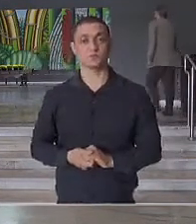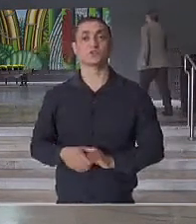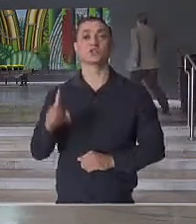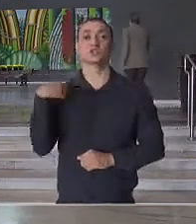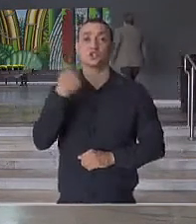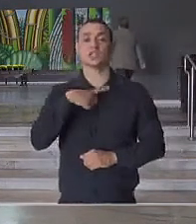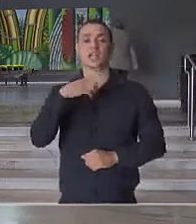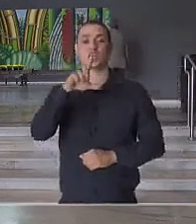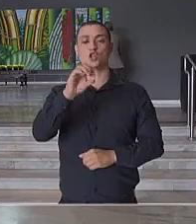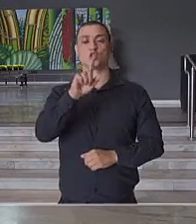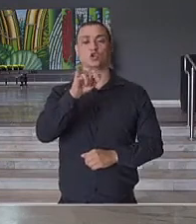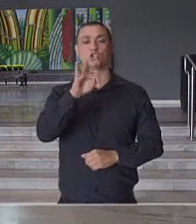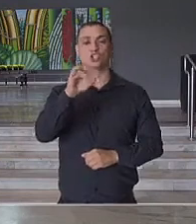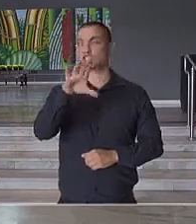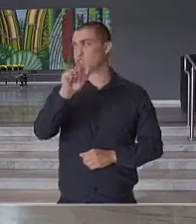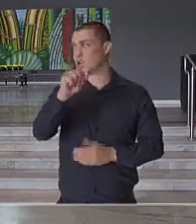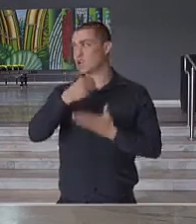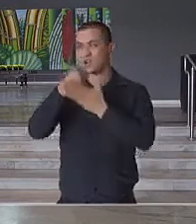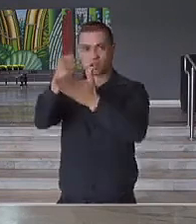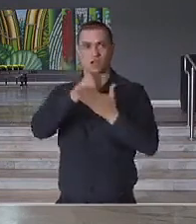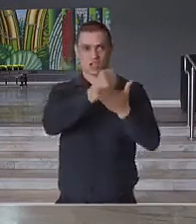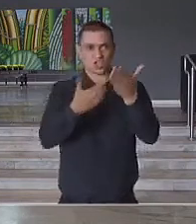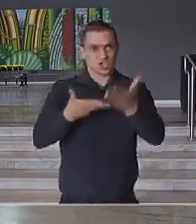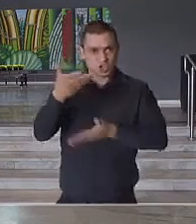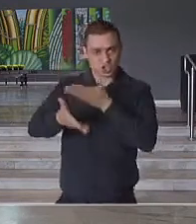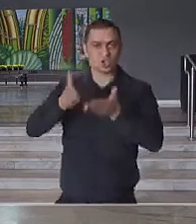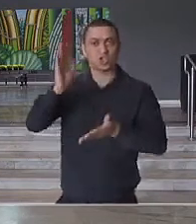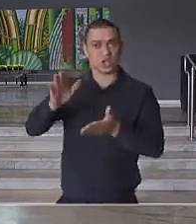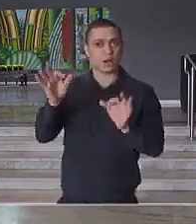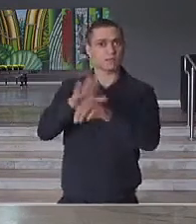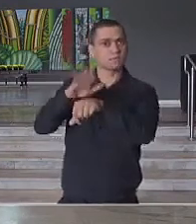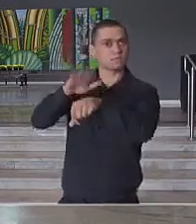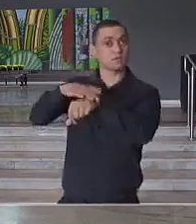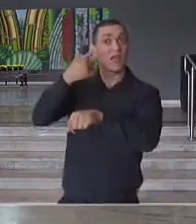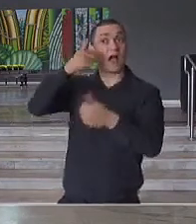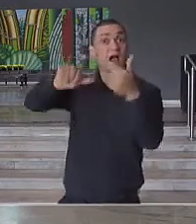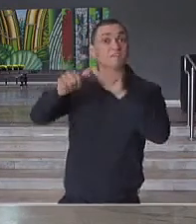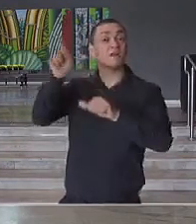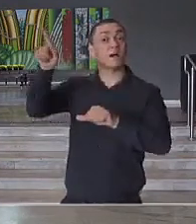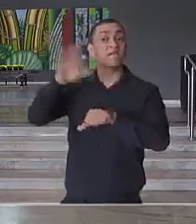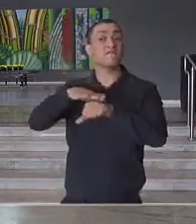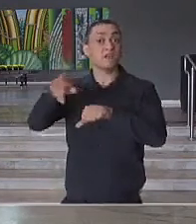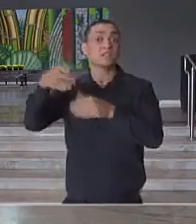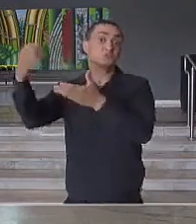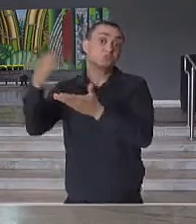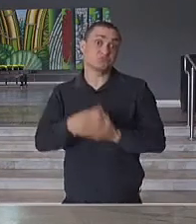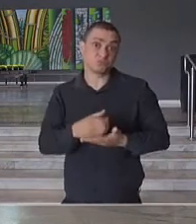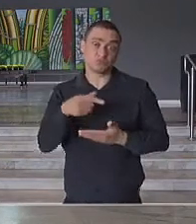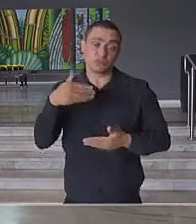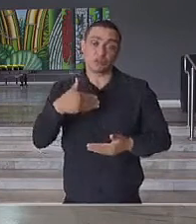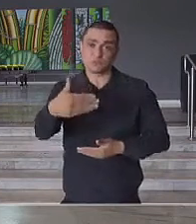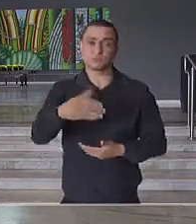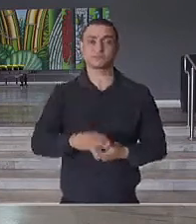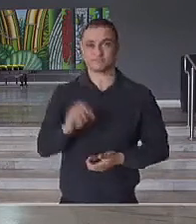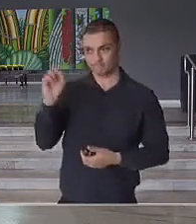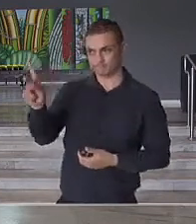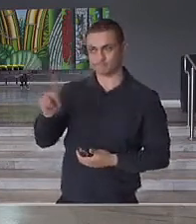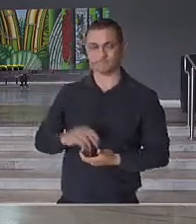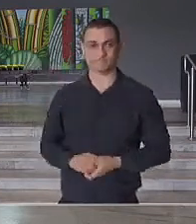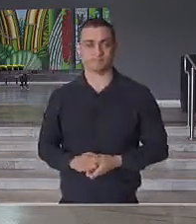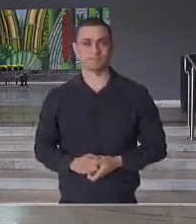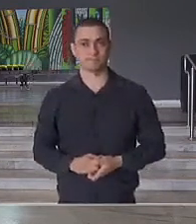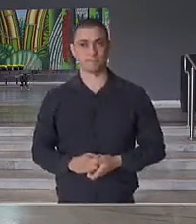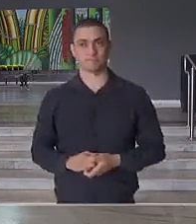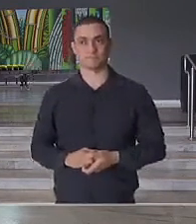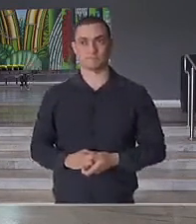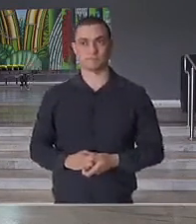uma logística e tratativas logísticas que já estão sendo avaliadas para esse quesito ser respondido. Tá bom?